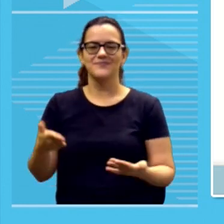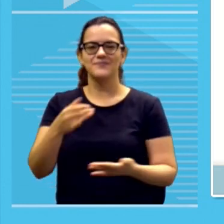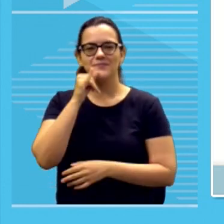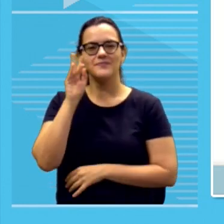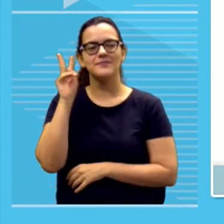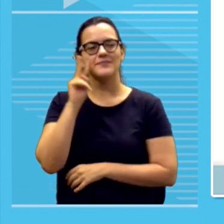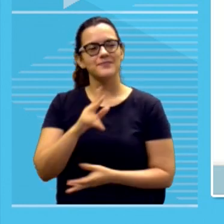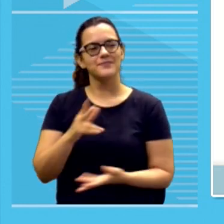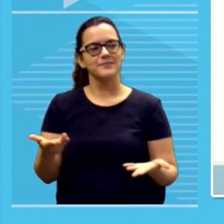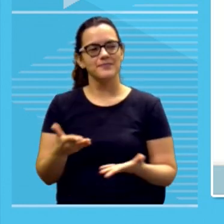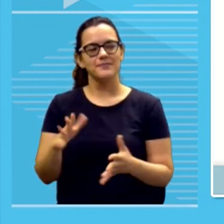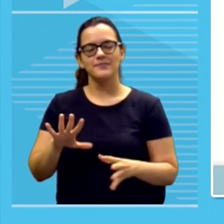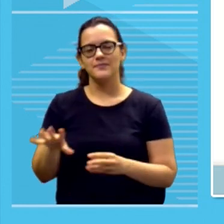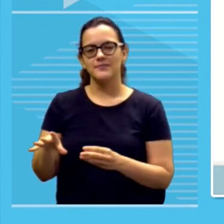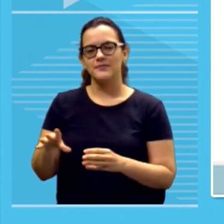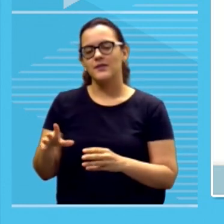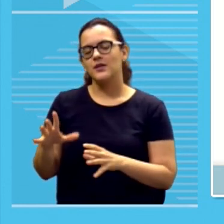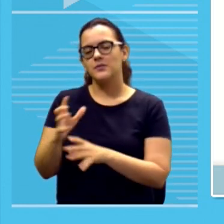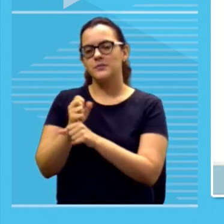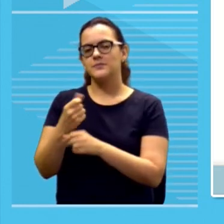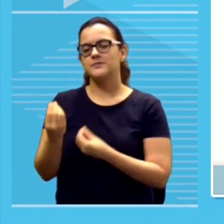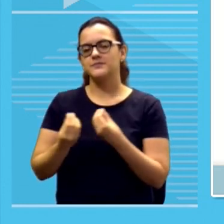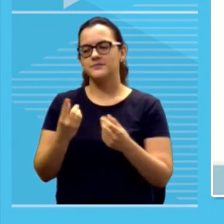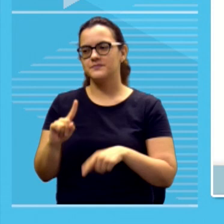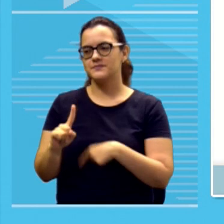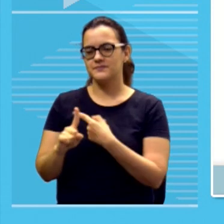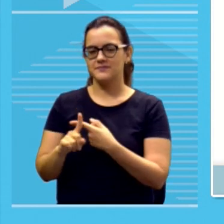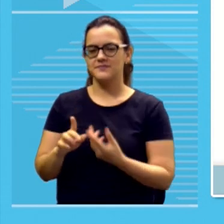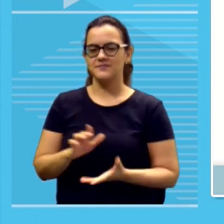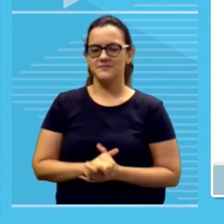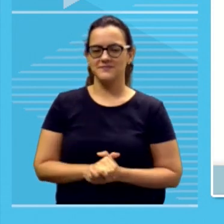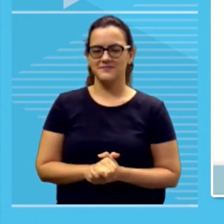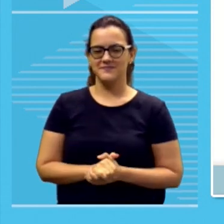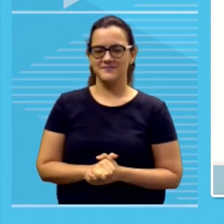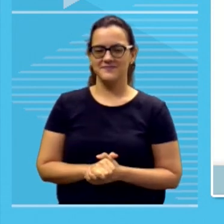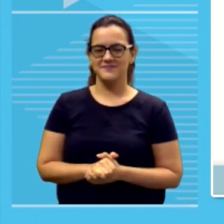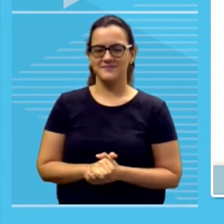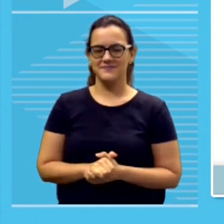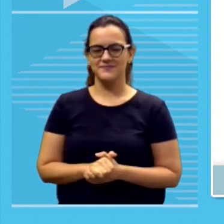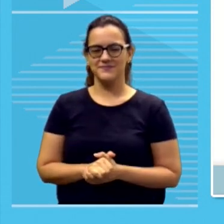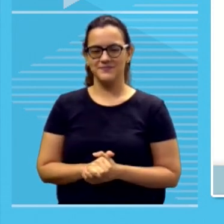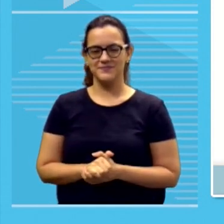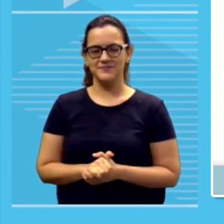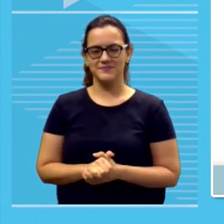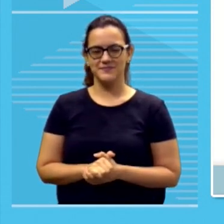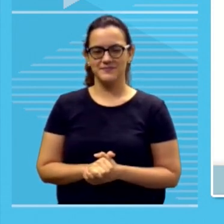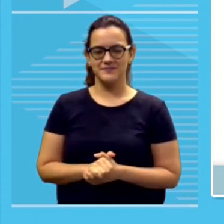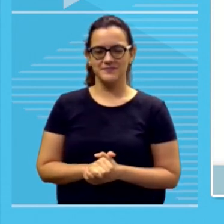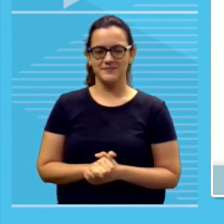somar as medidas dos lados então perímetro